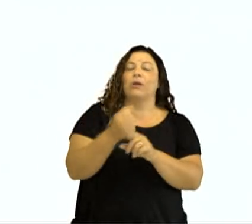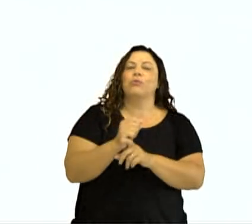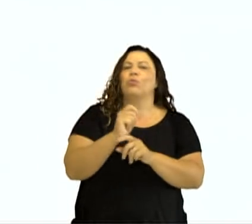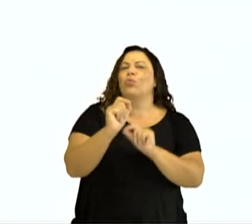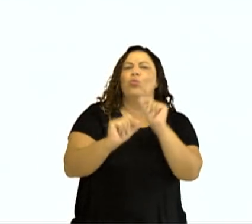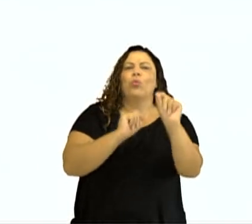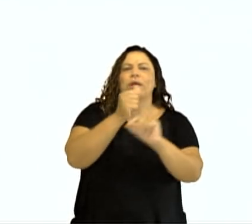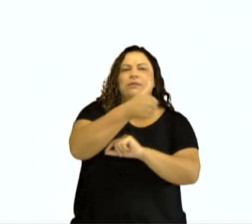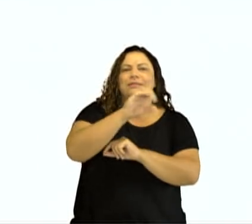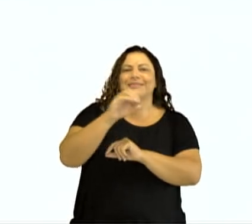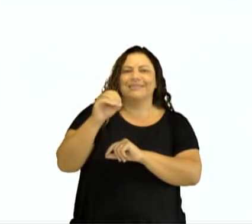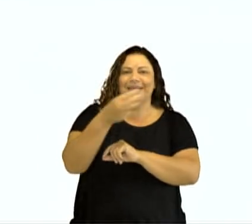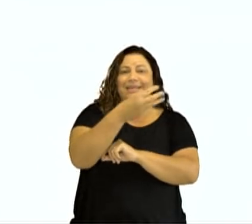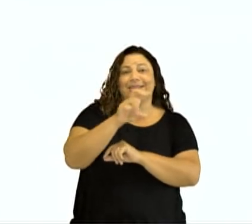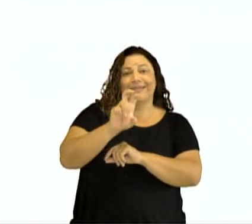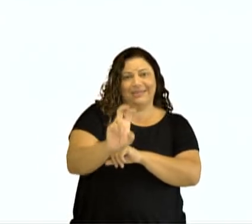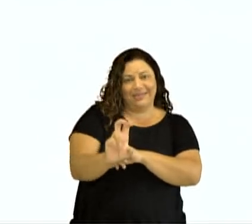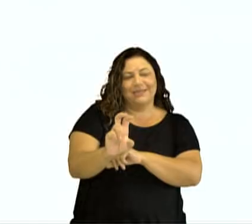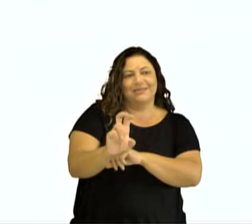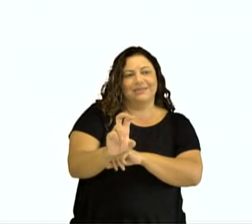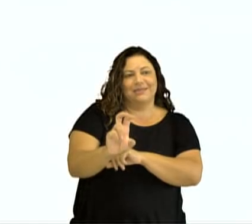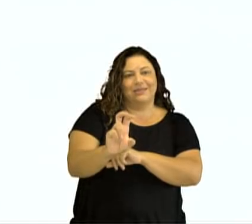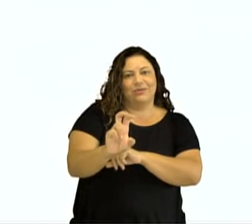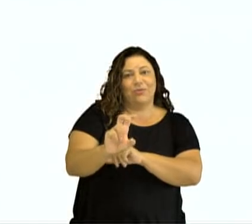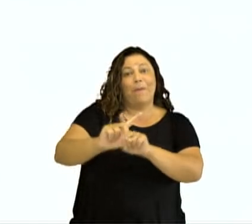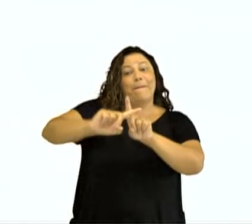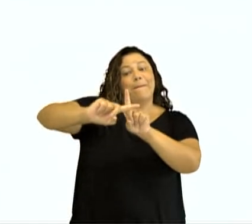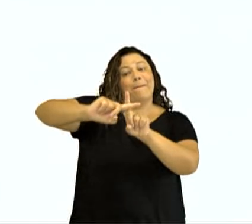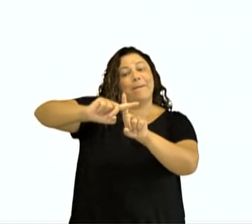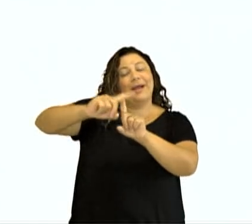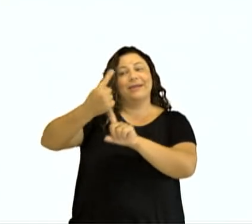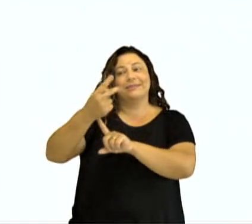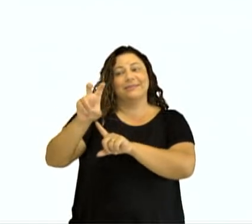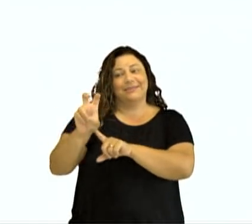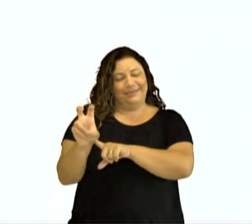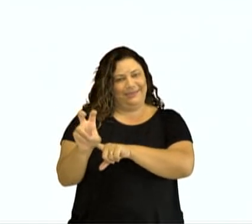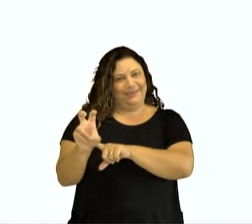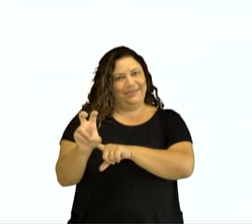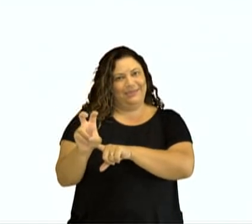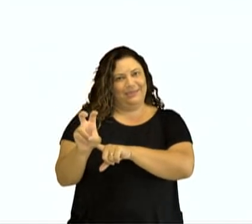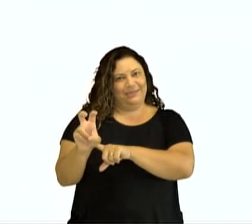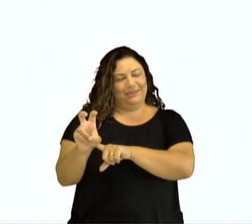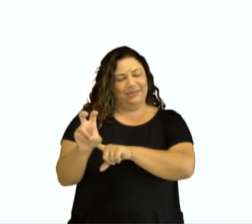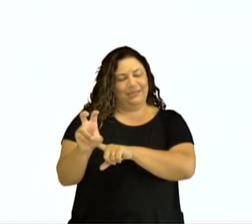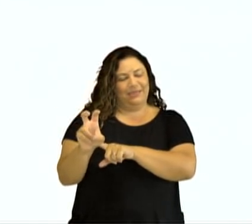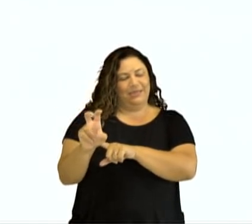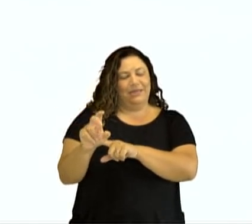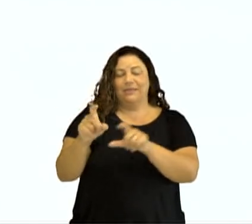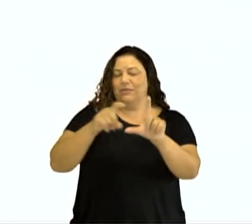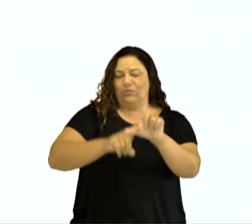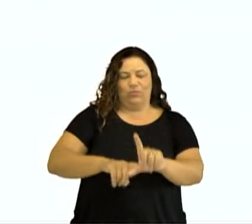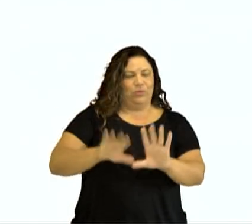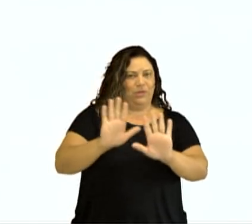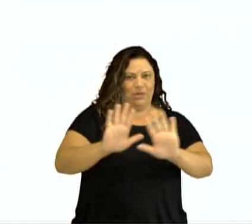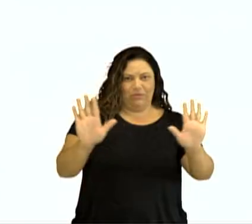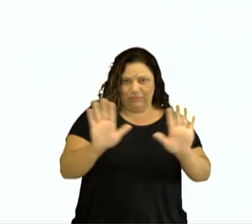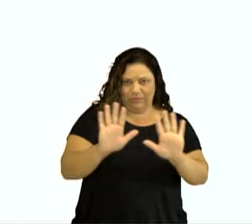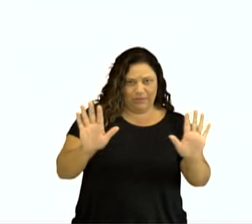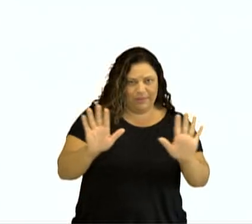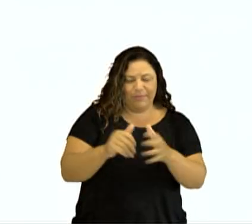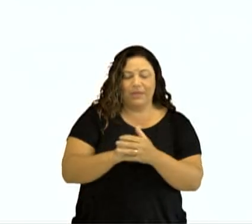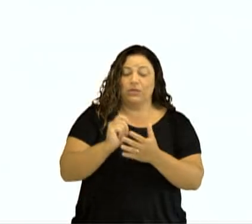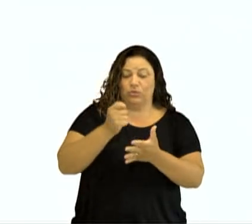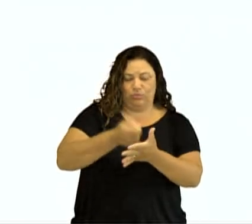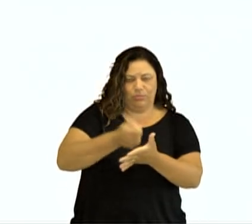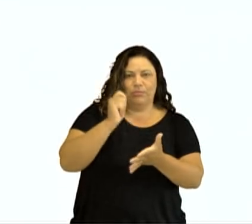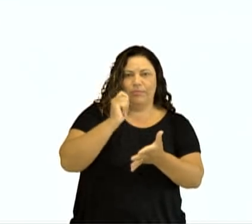né, eu vou adicionar um valor fixo. Esse valor fixo não depende da quantidade de salgados encomendada, né? É um